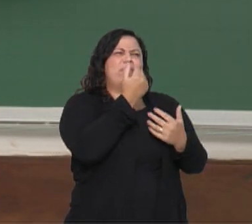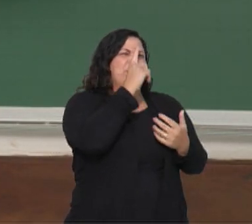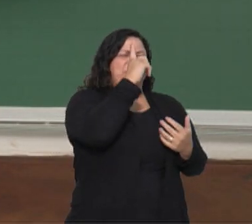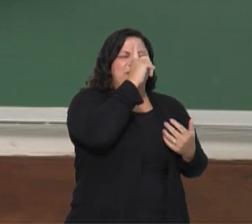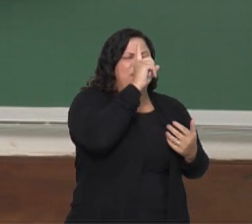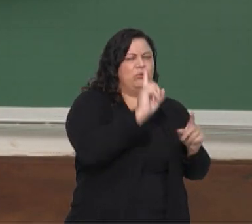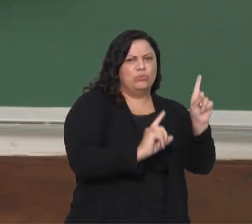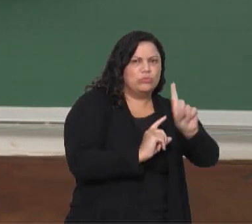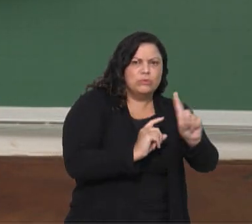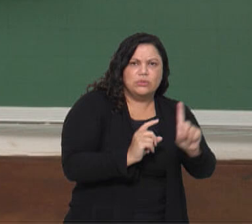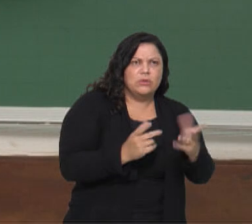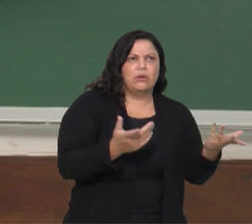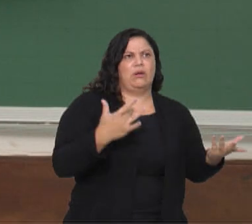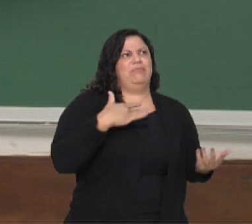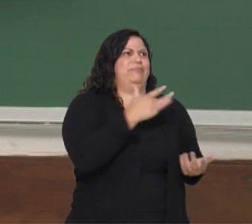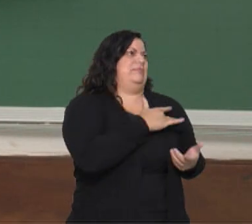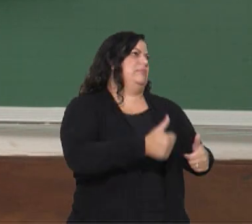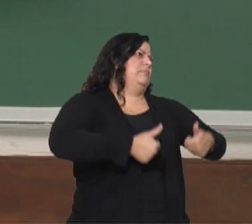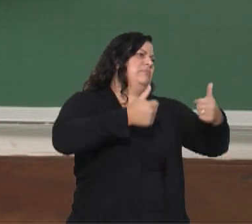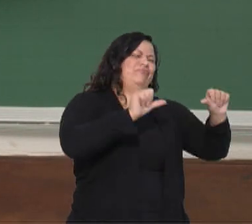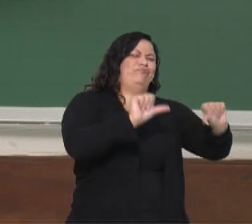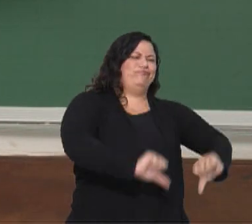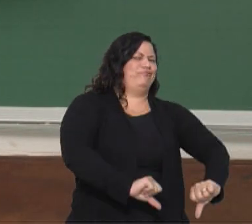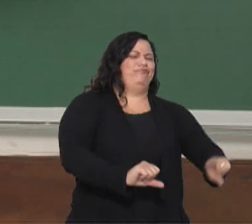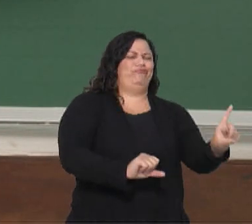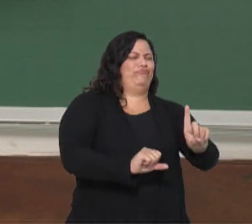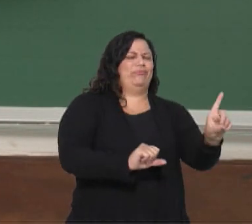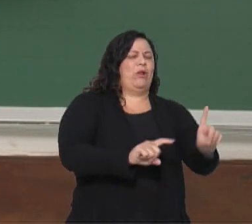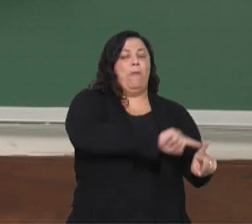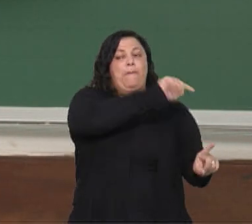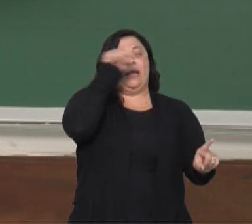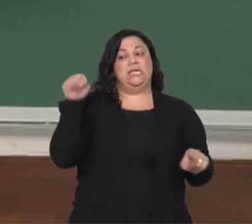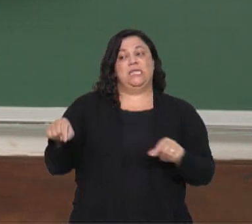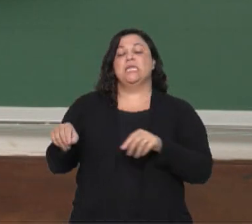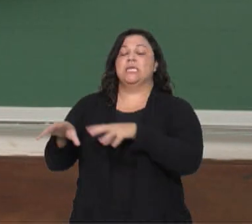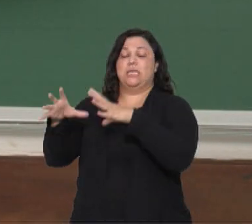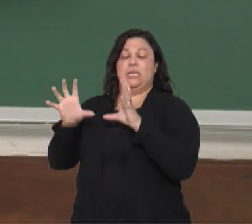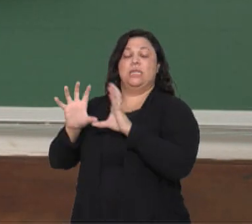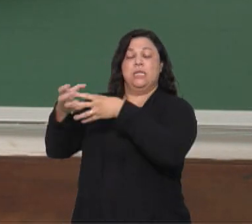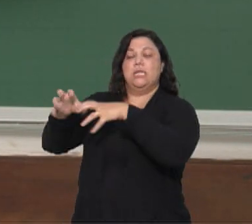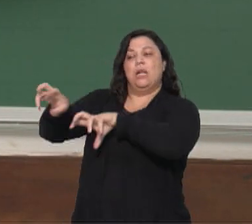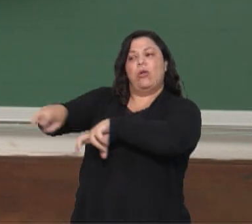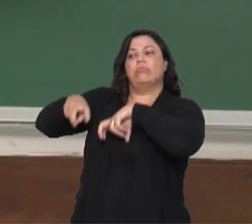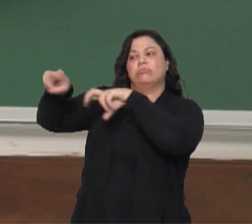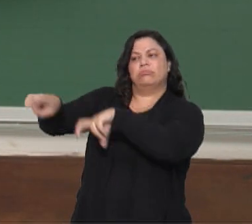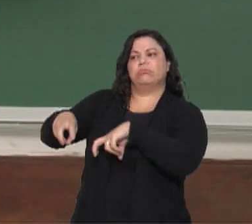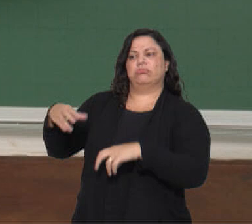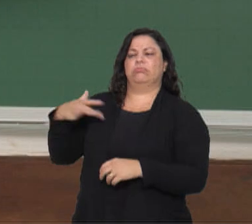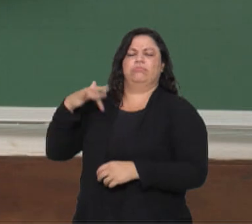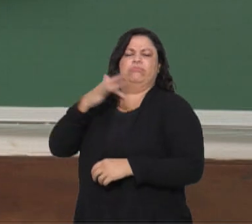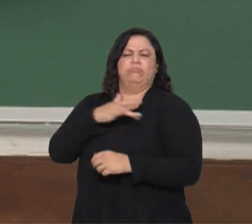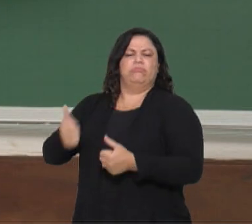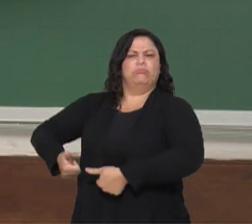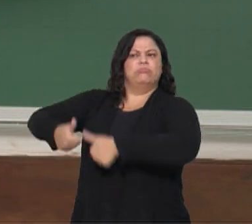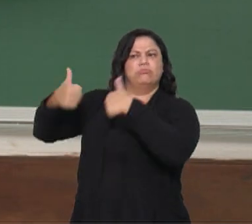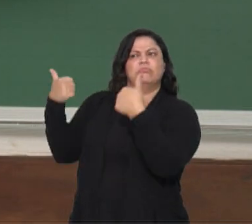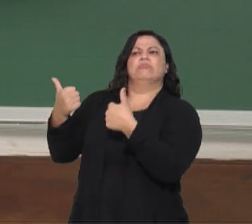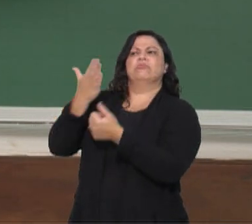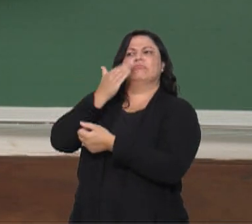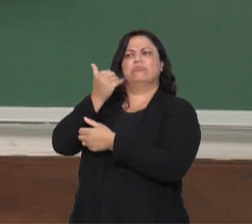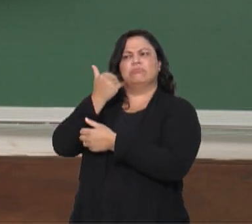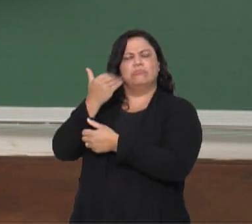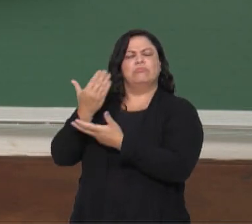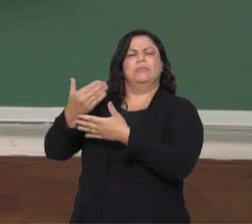diária, nutricional, balanceada. A galerinha aqui, ó, da agricultura, ó, alimentaçãozinha tranquila,